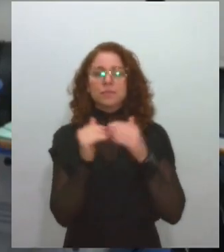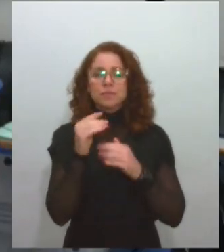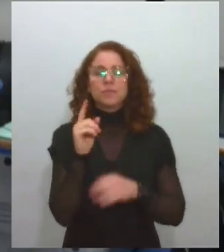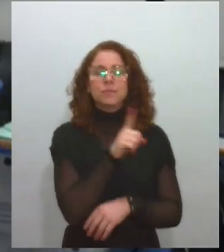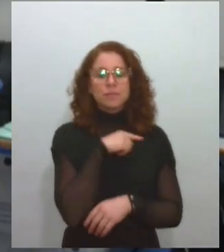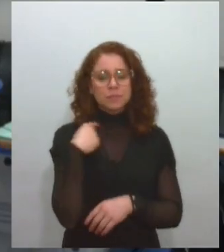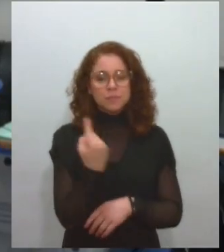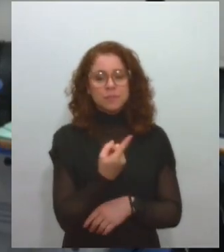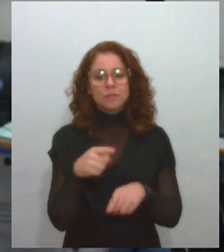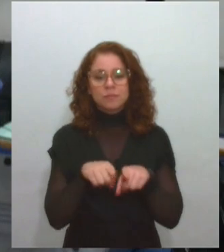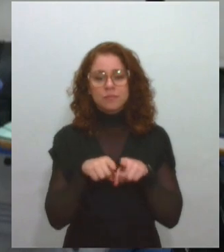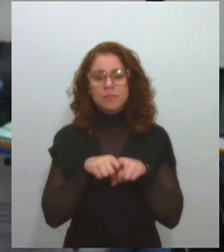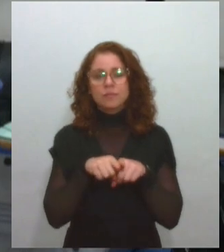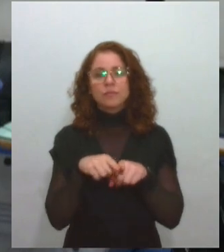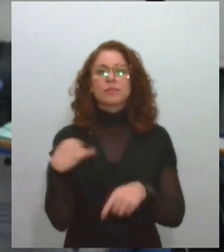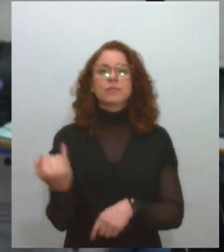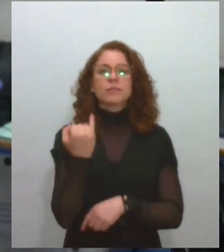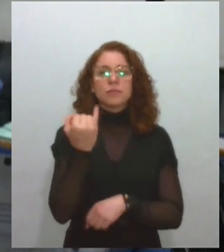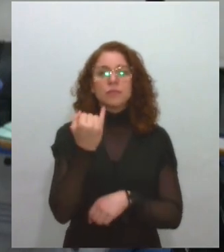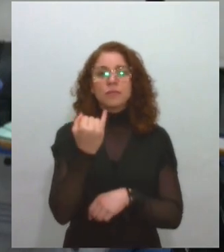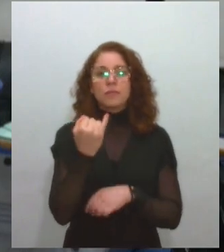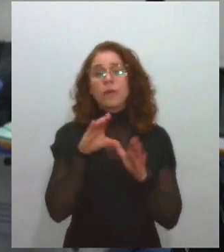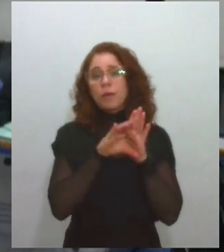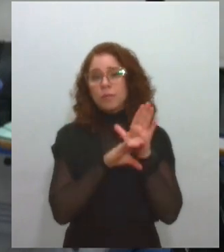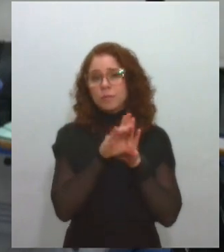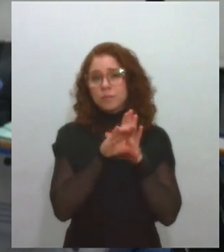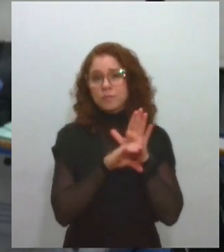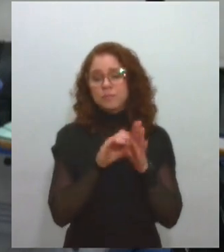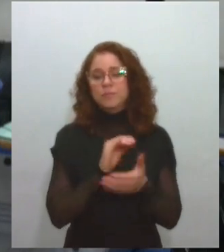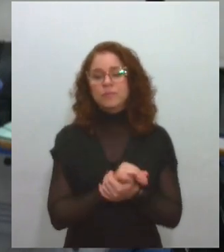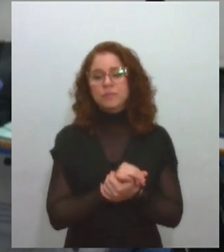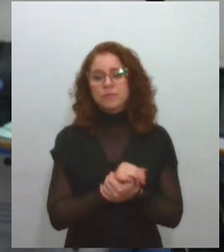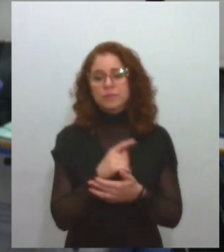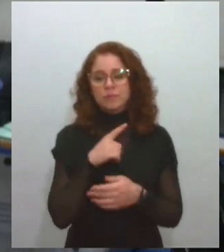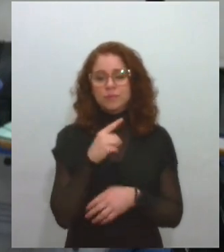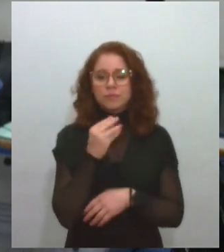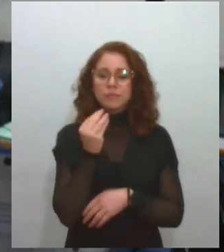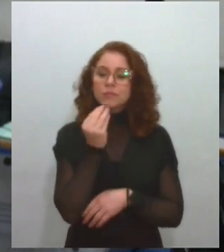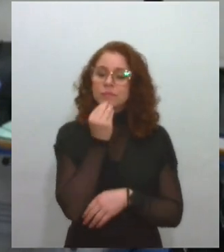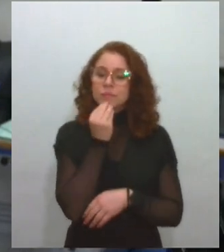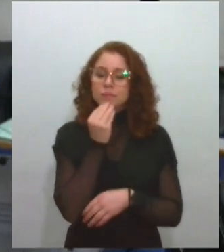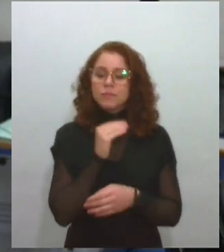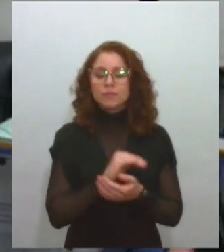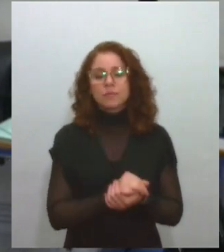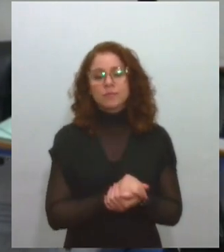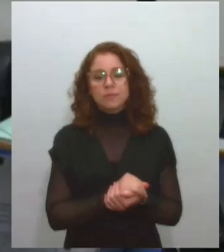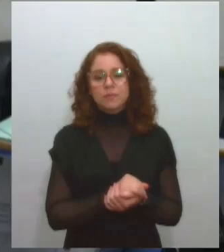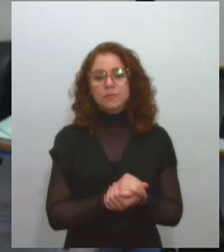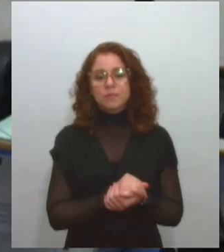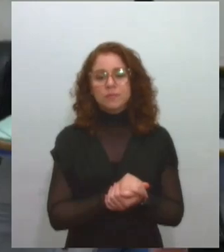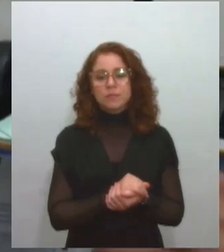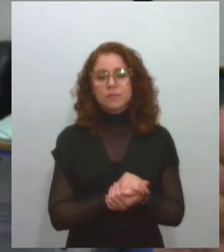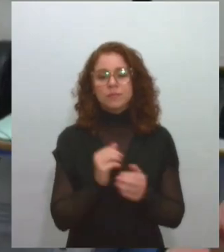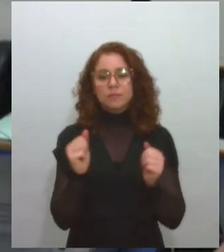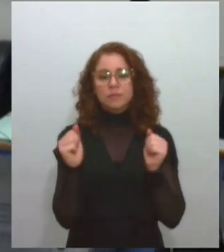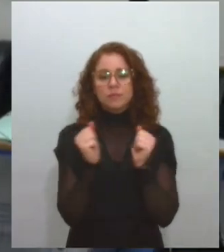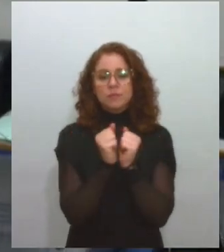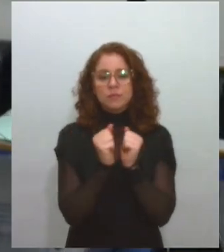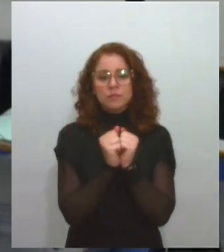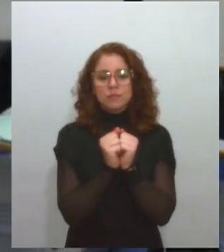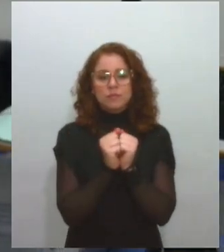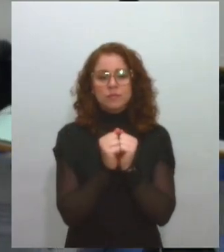importante nos nossos currículos. E ter essa oportunidade num órgão que é da casa, num